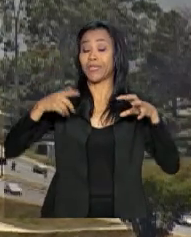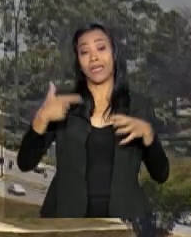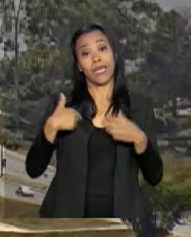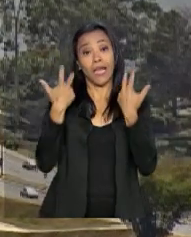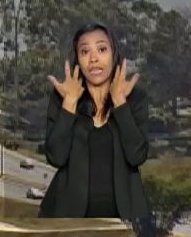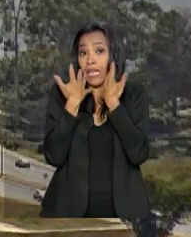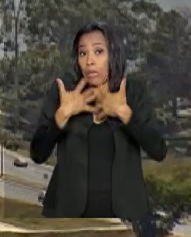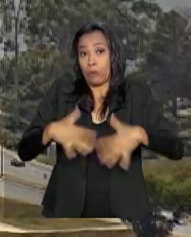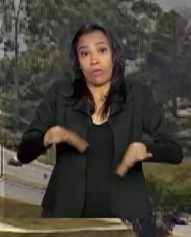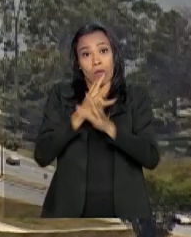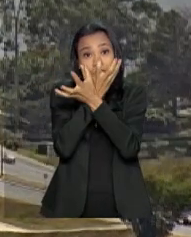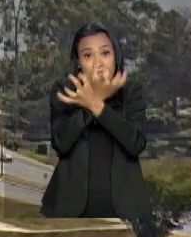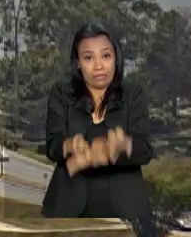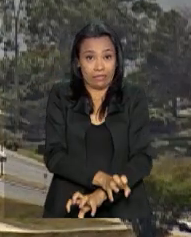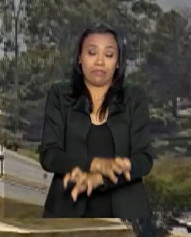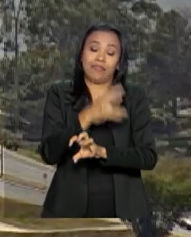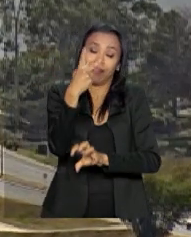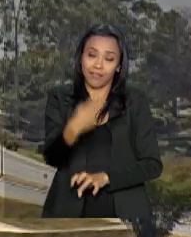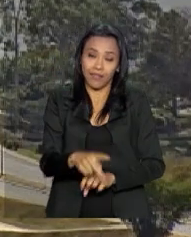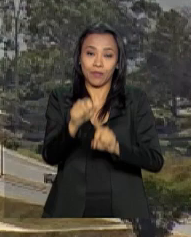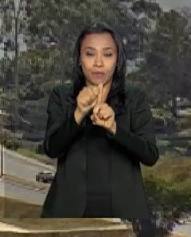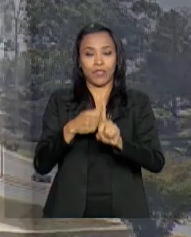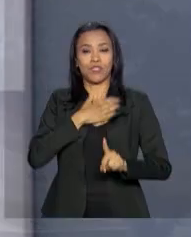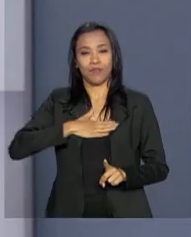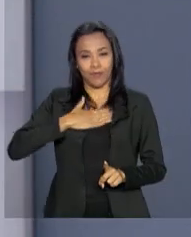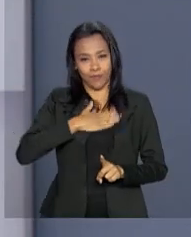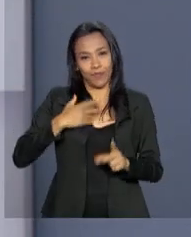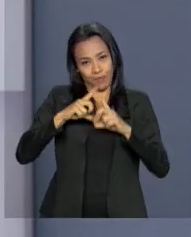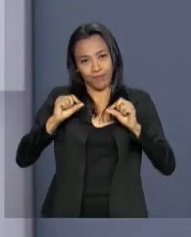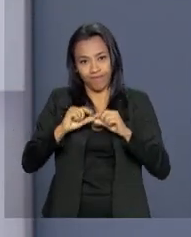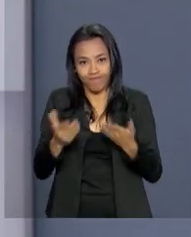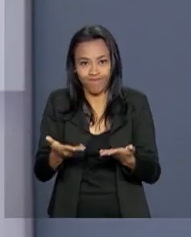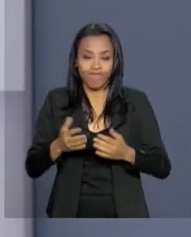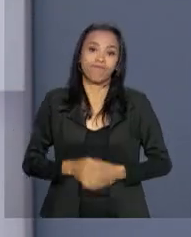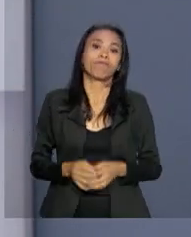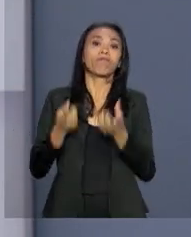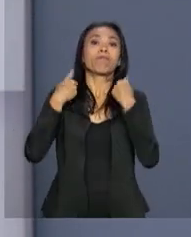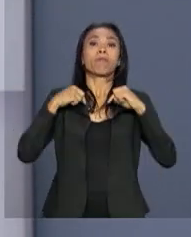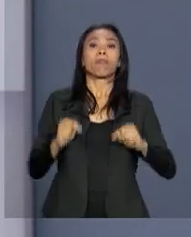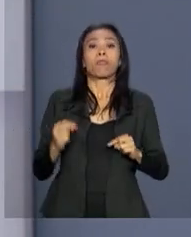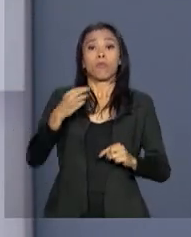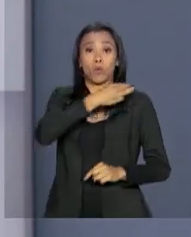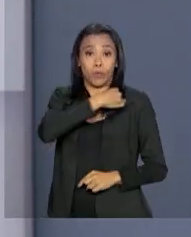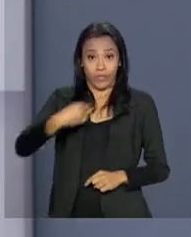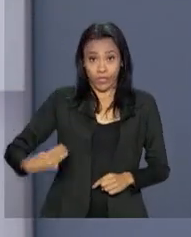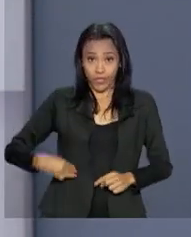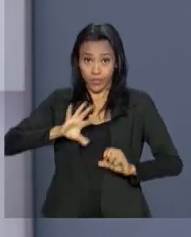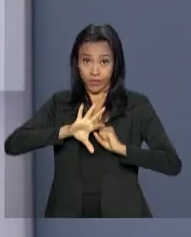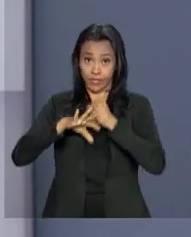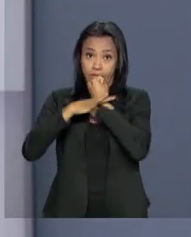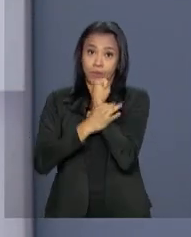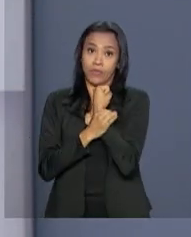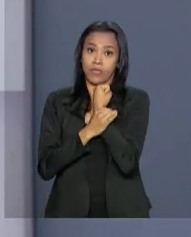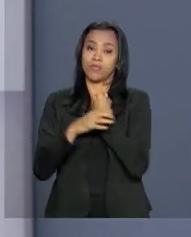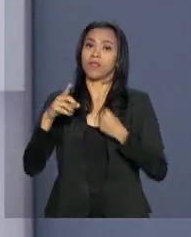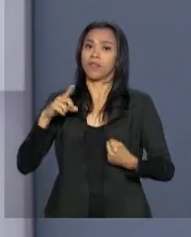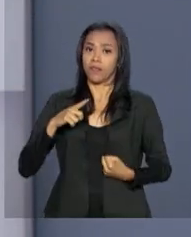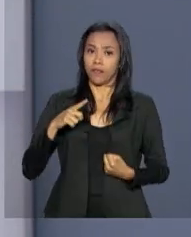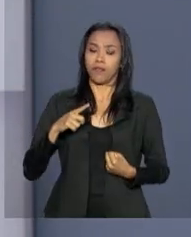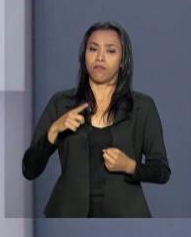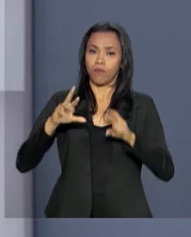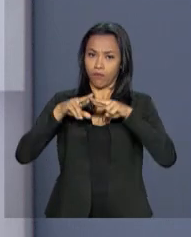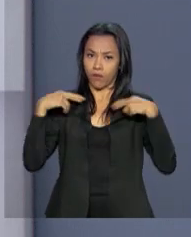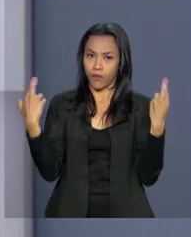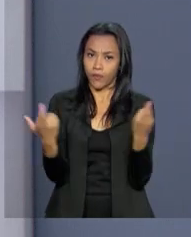meses de agosto aqui no planalto central o ministro da segurança pública raul jungmann se reuniu nesta